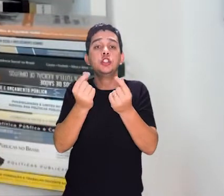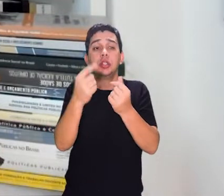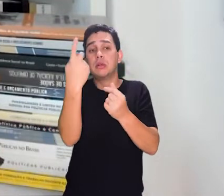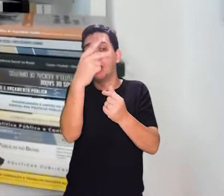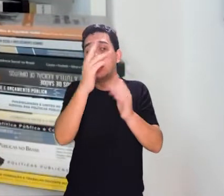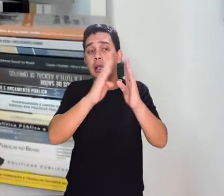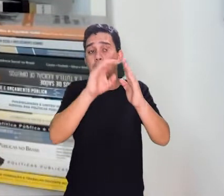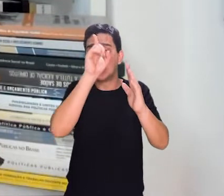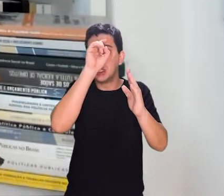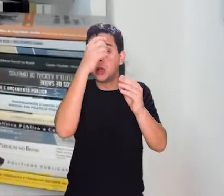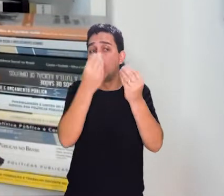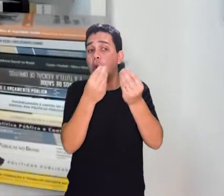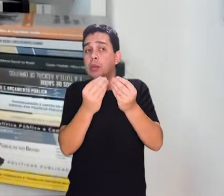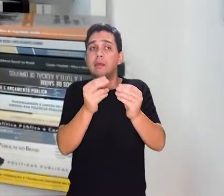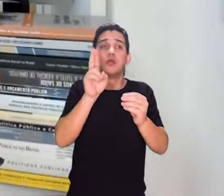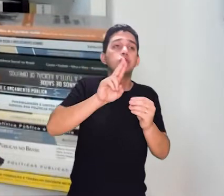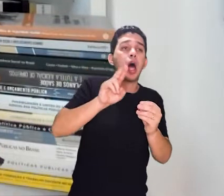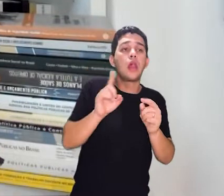de saúde.